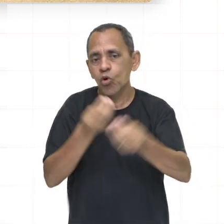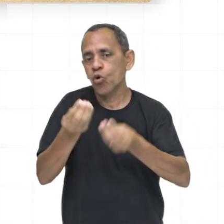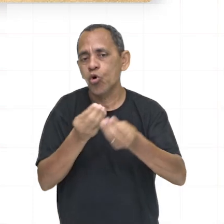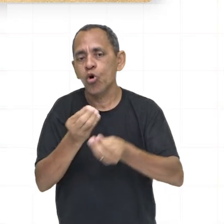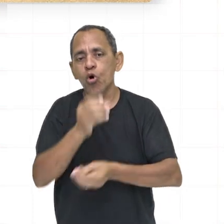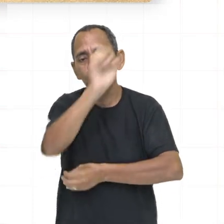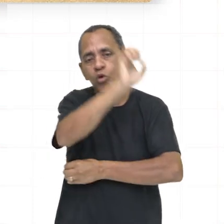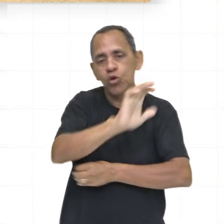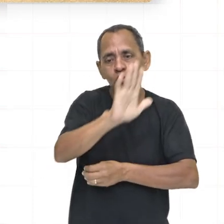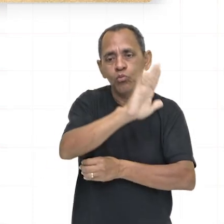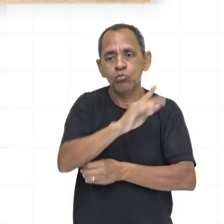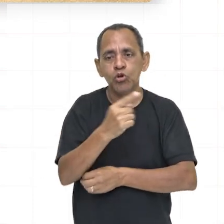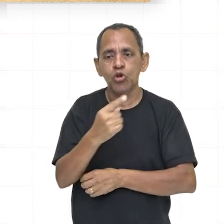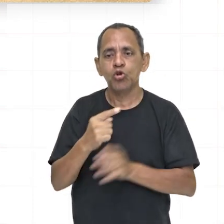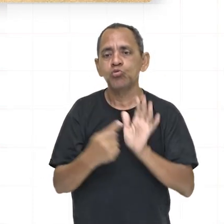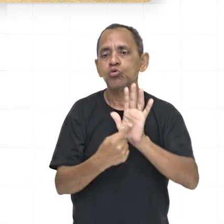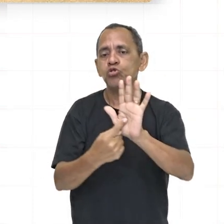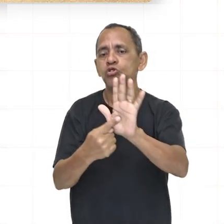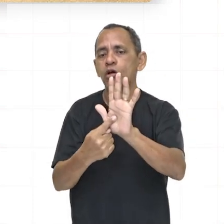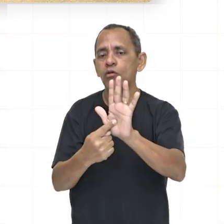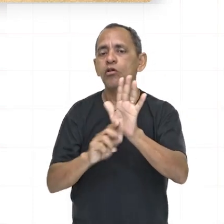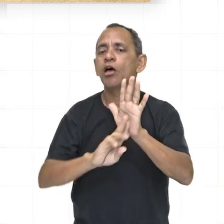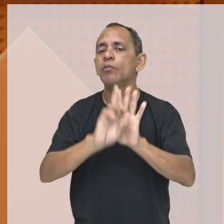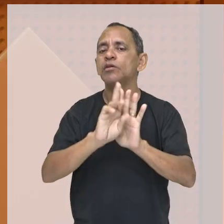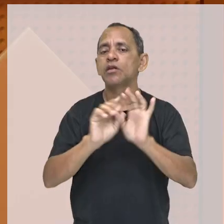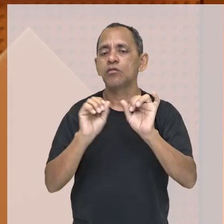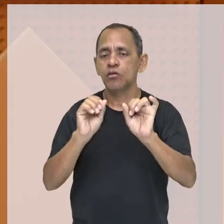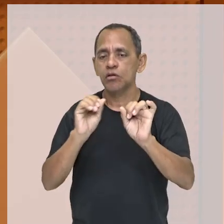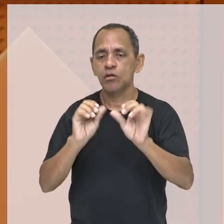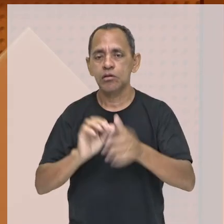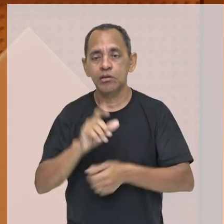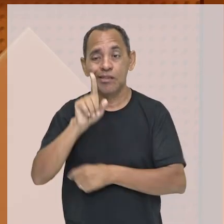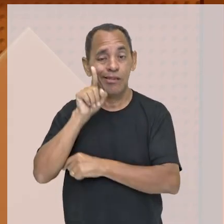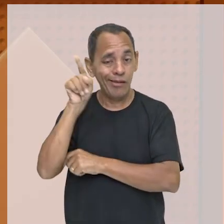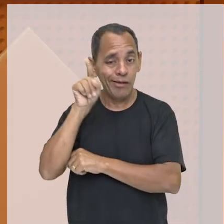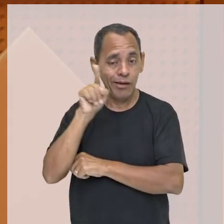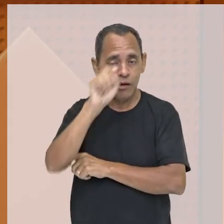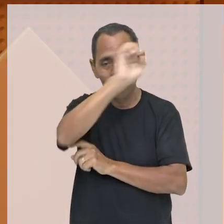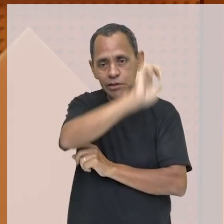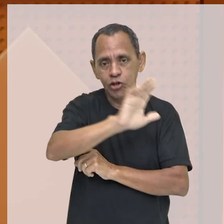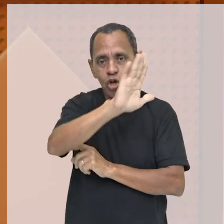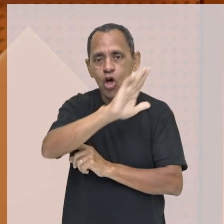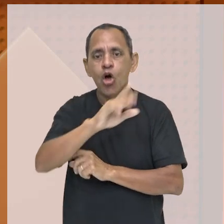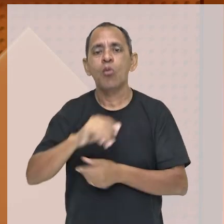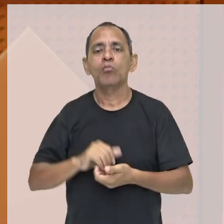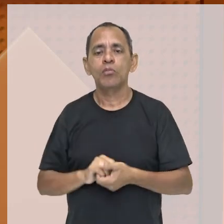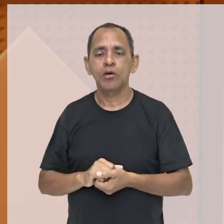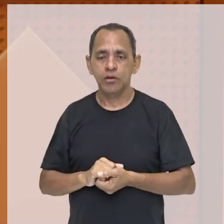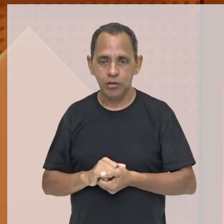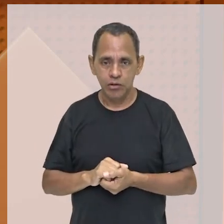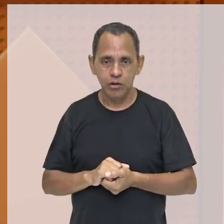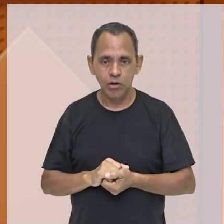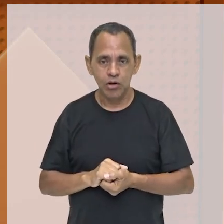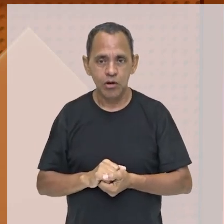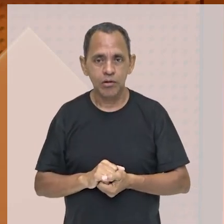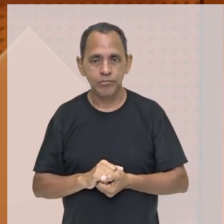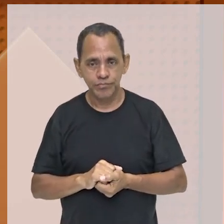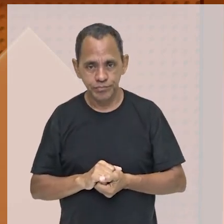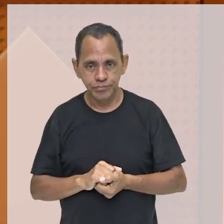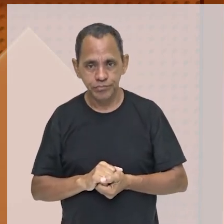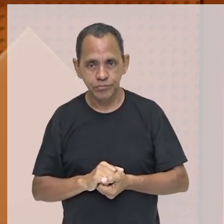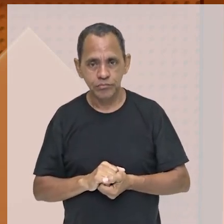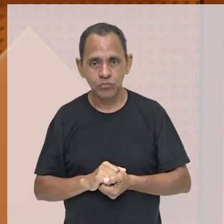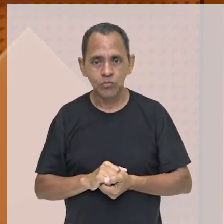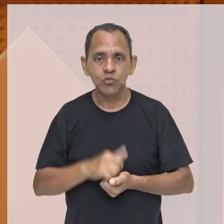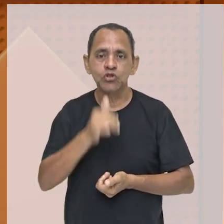os asiáticos e representavam eles lá na Europa como um terror, como uma ameaça. E veja, não precisa ir muito